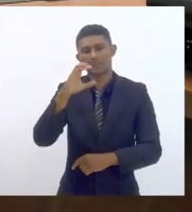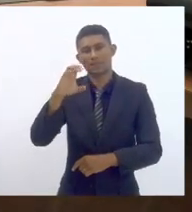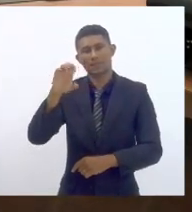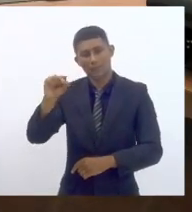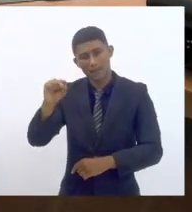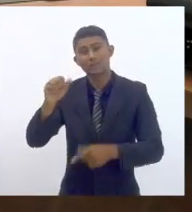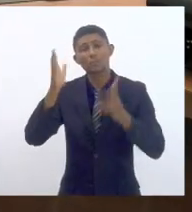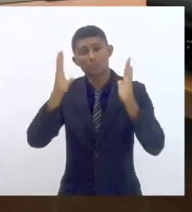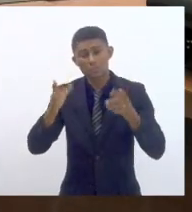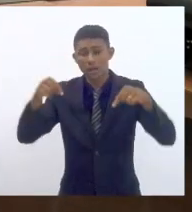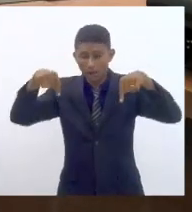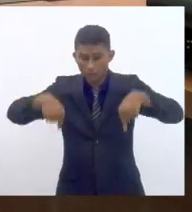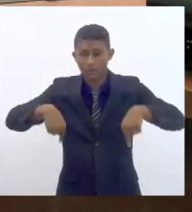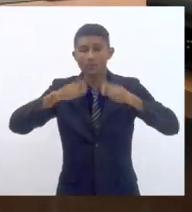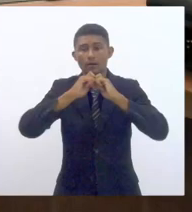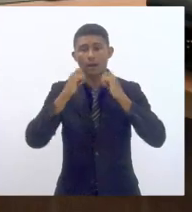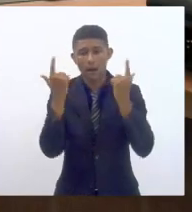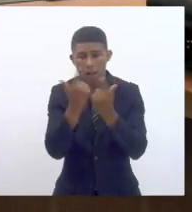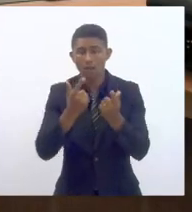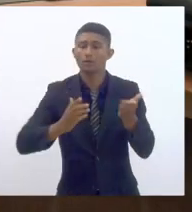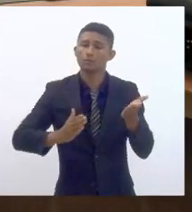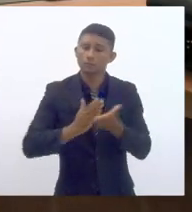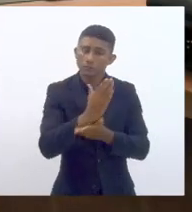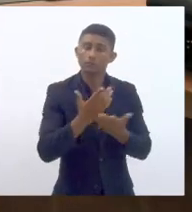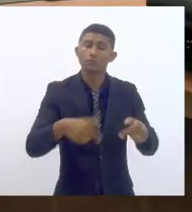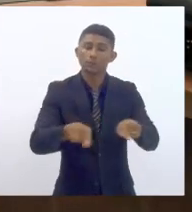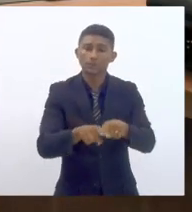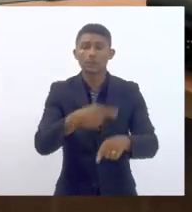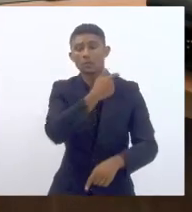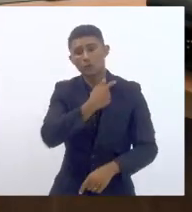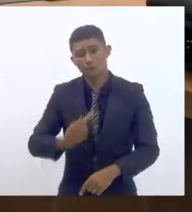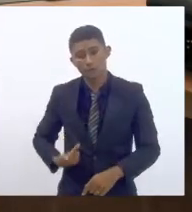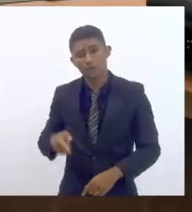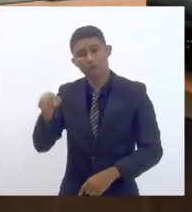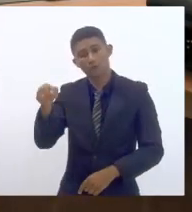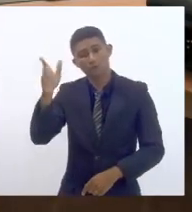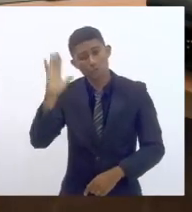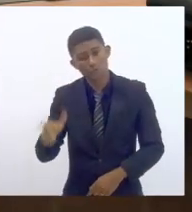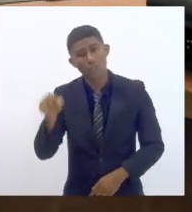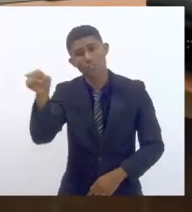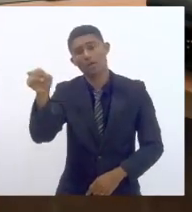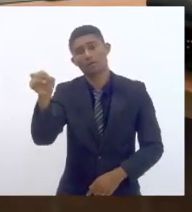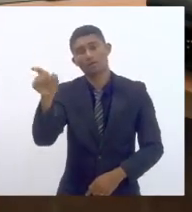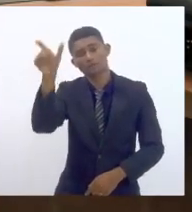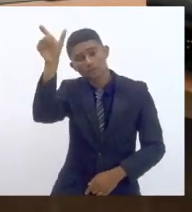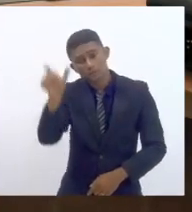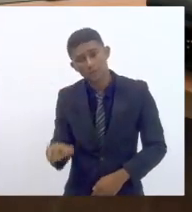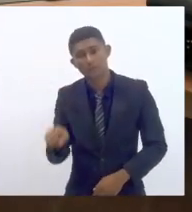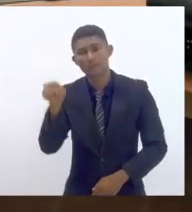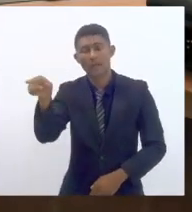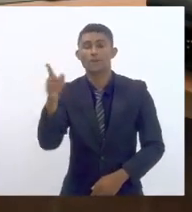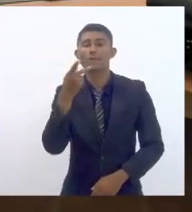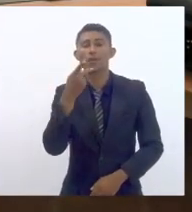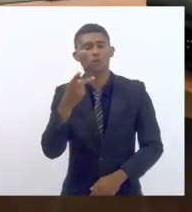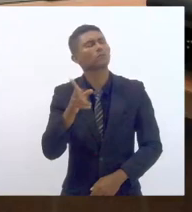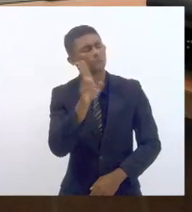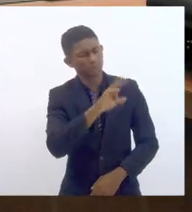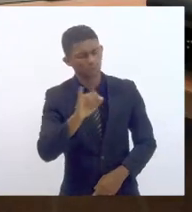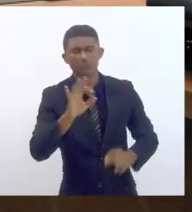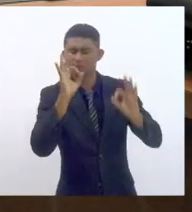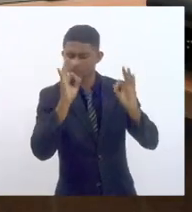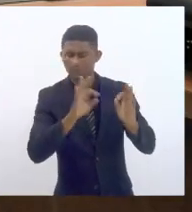na casa, já passou pelo governo. O governo Cláudio Castro disse que iria